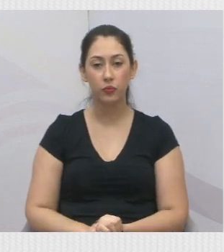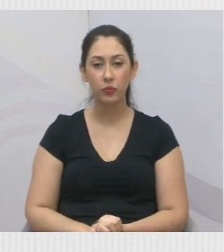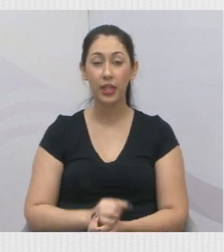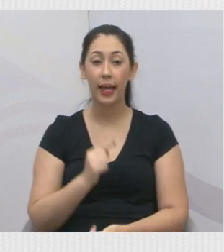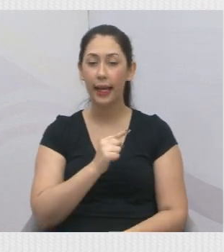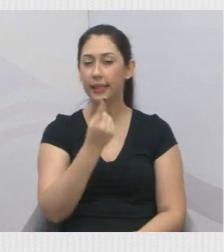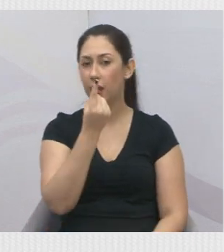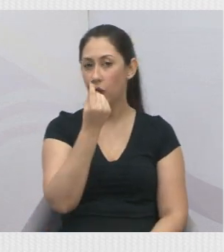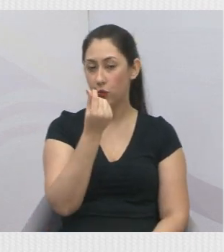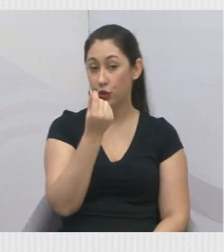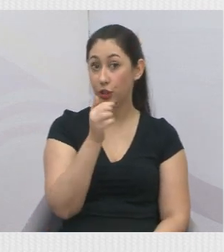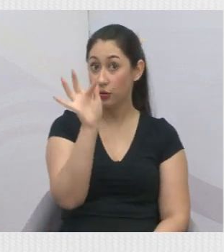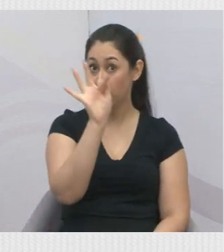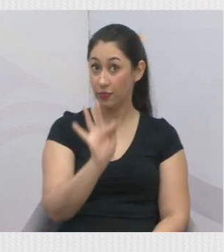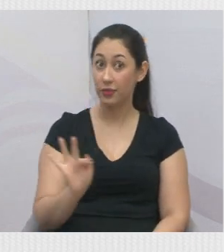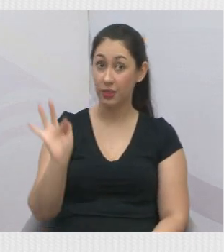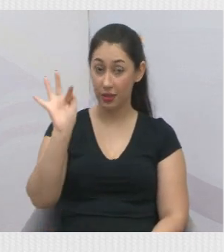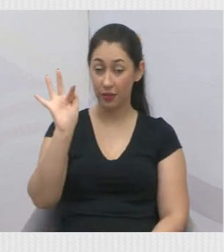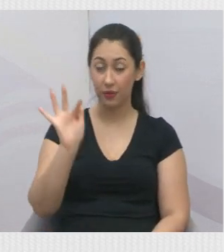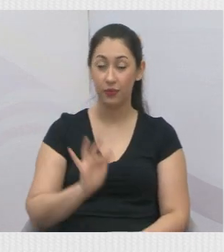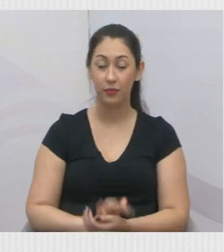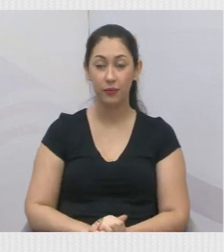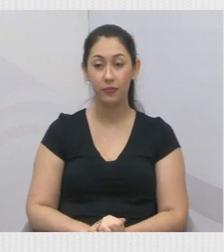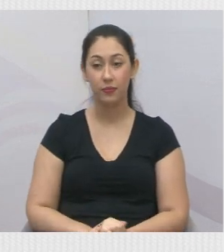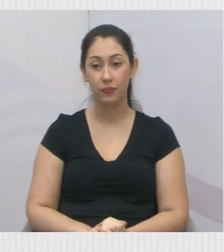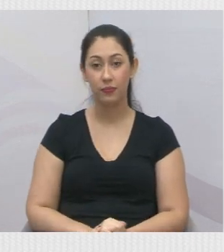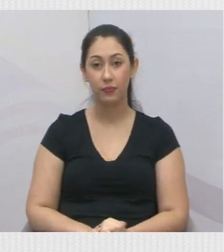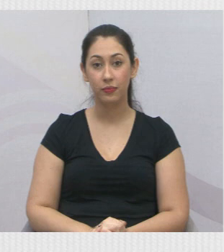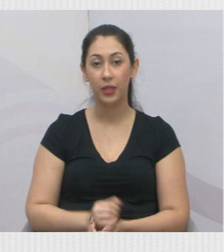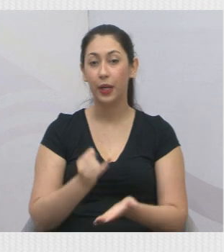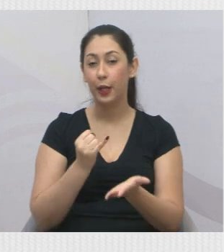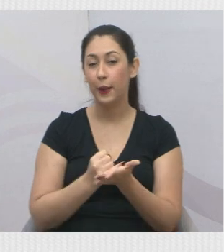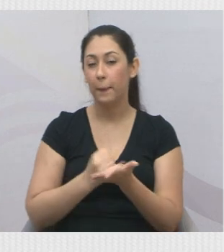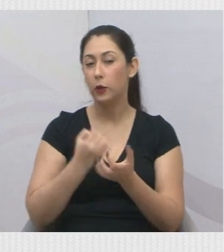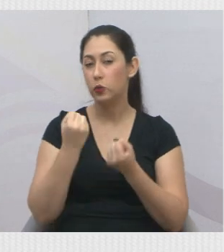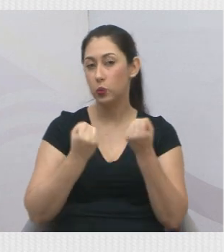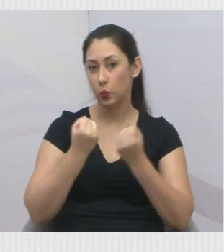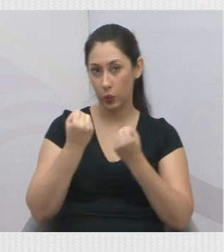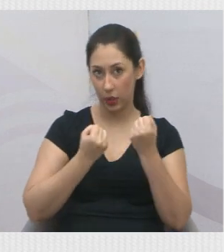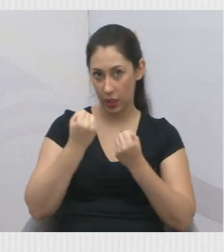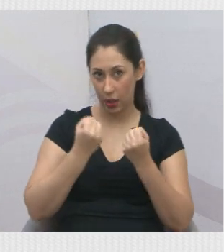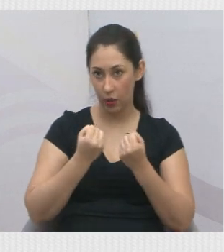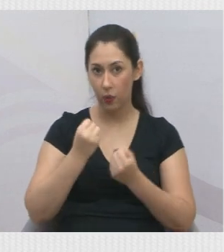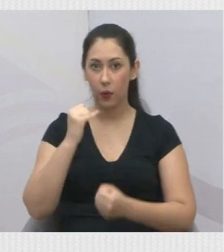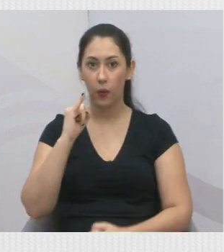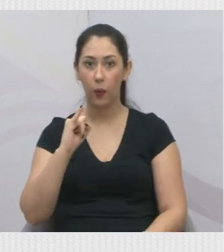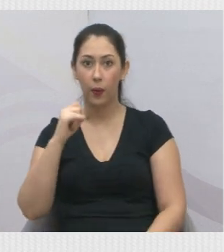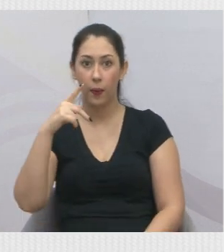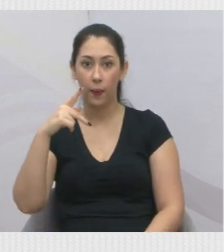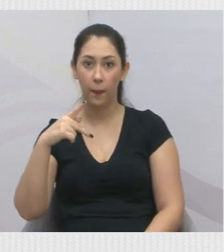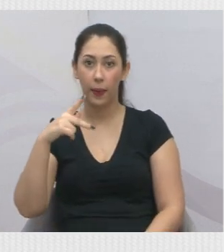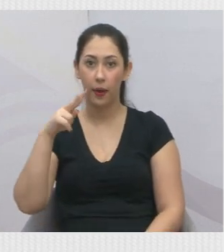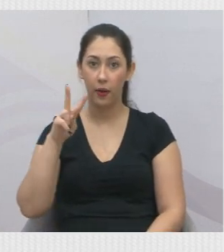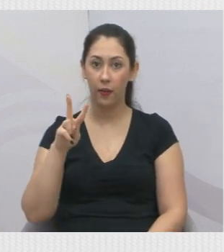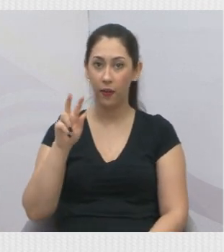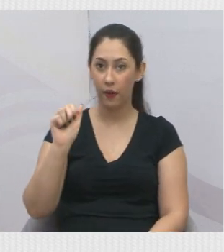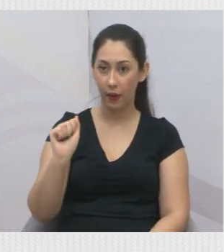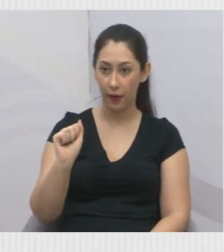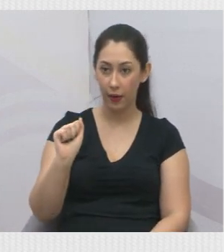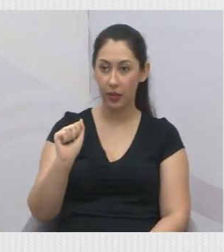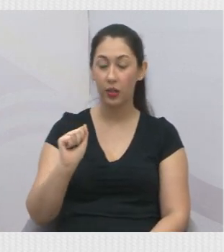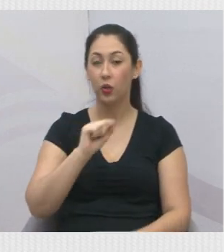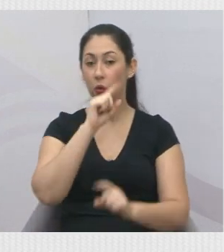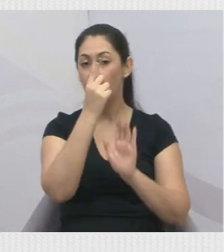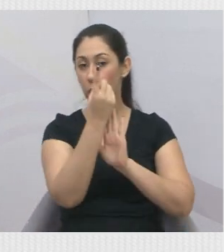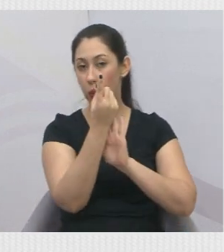uma receita federal. IPVA, Imposto sobre Veículos Automotores, né,